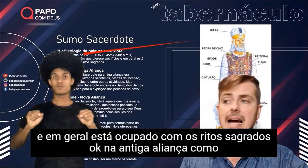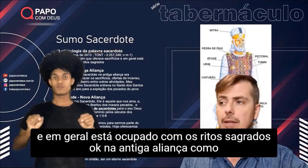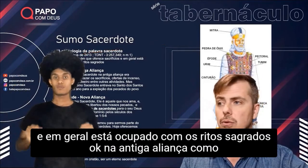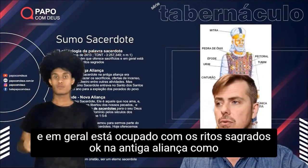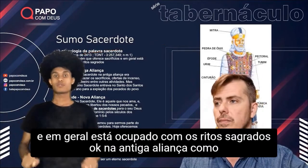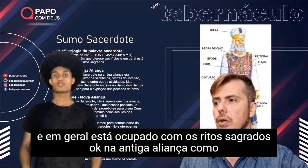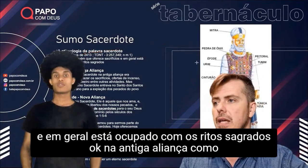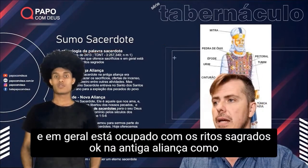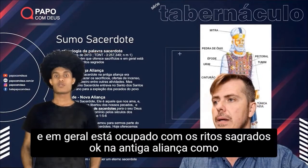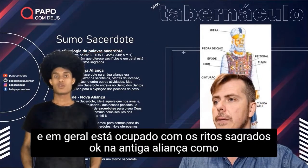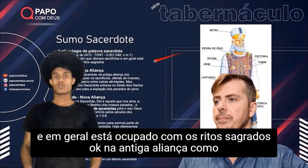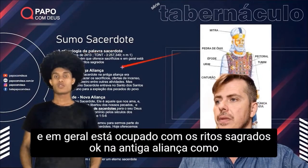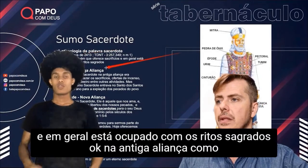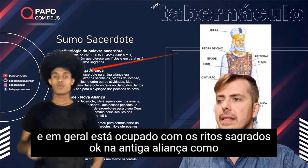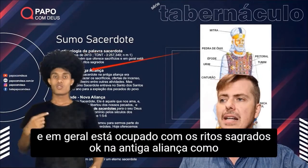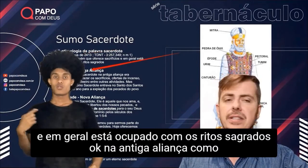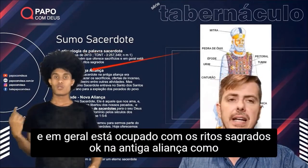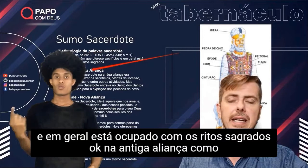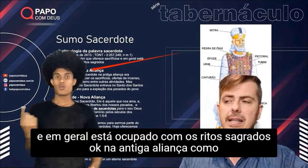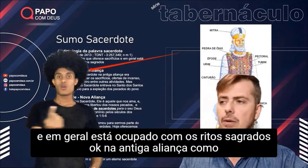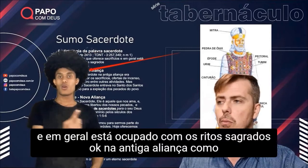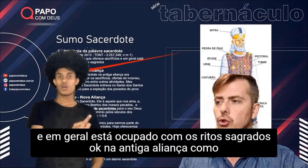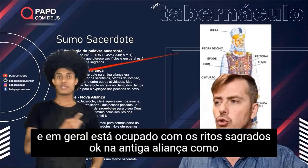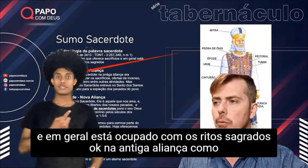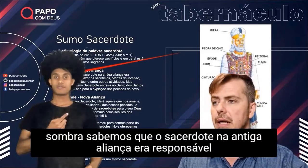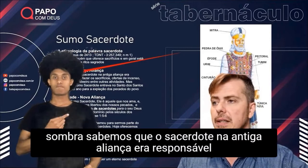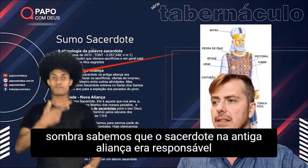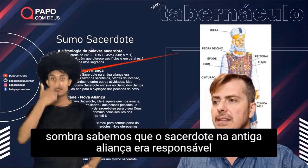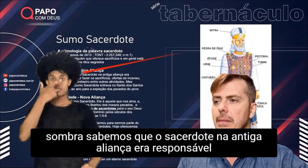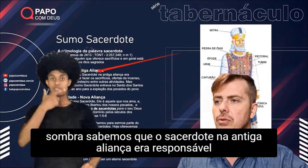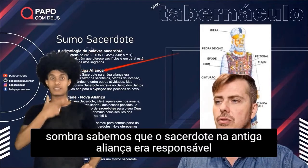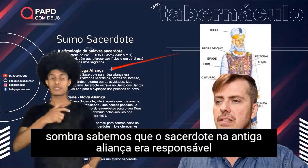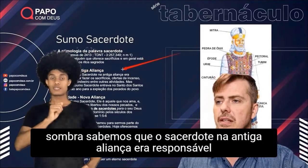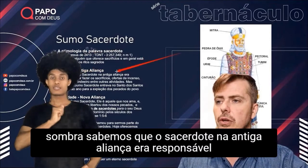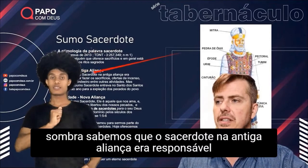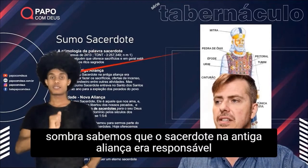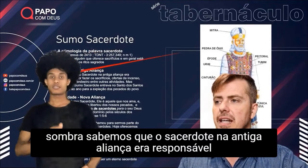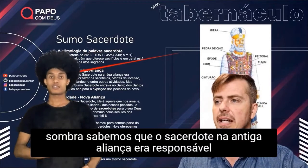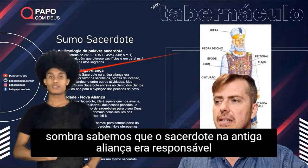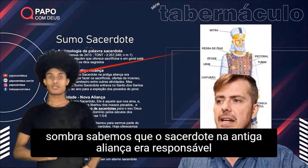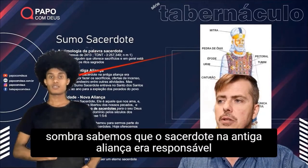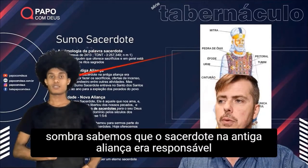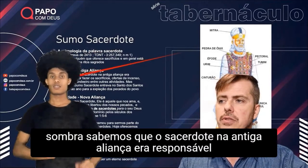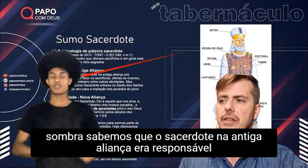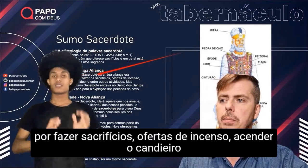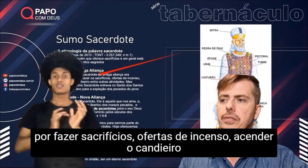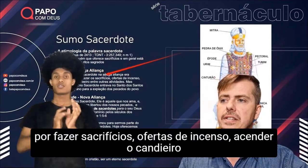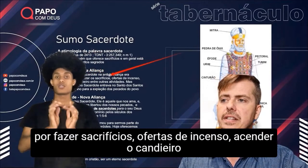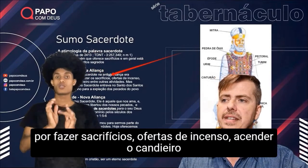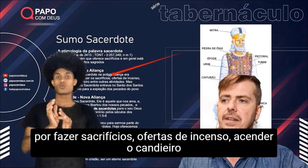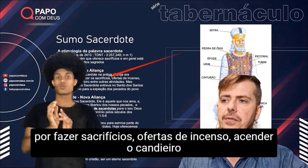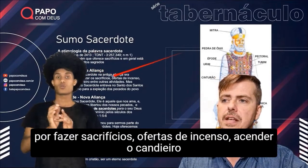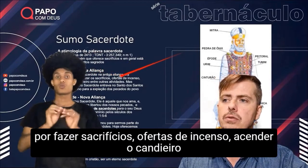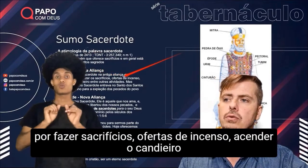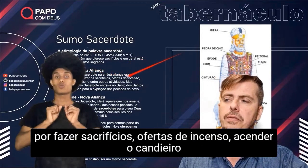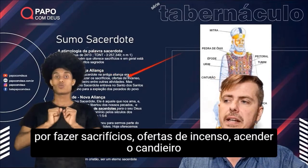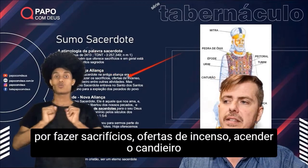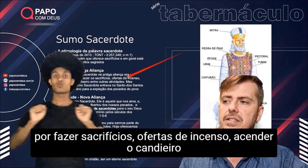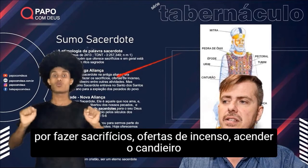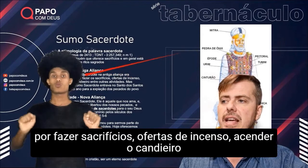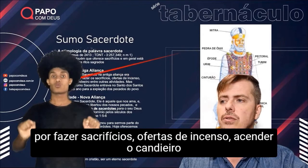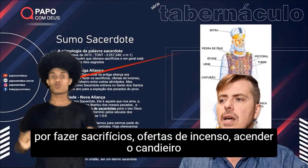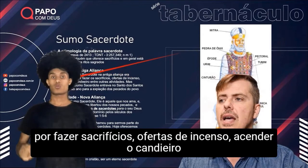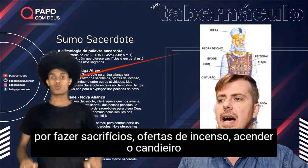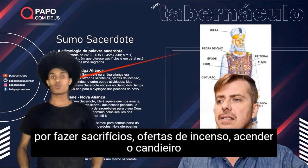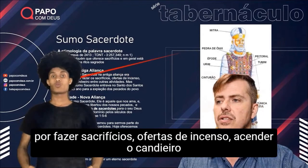ritos sagrados, ok? Na Antiga Aliança, como sombra, sabemos que o sacerdote na Antiga Aliança era responsável por fazer sacrifícios,